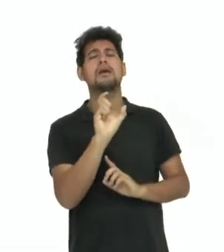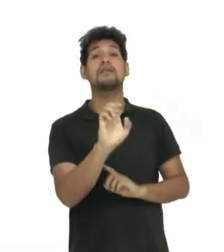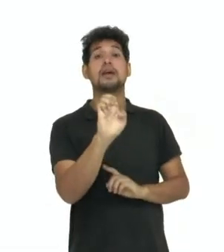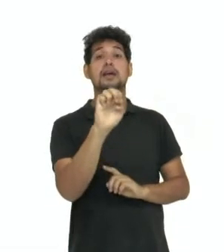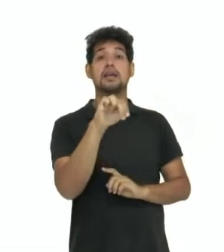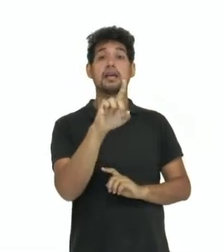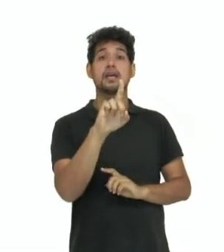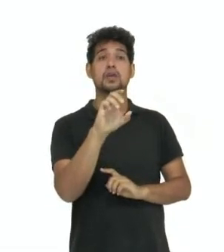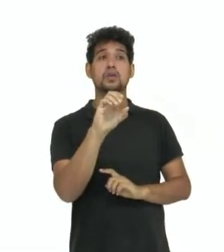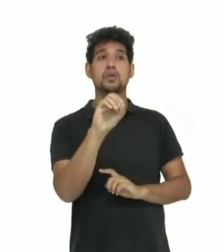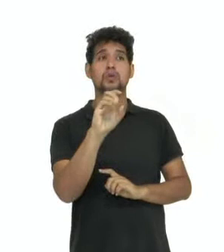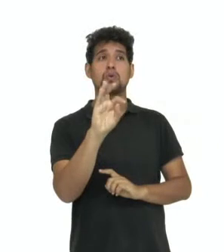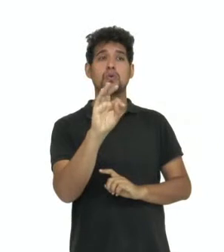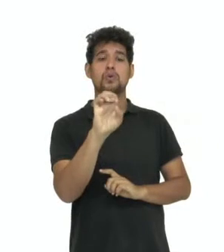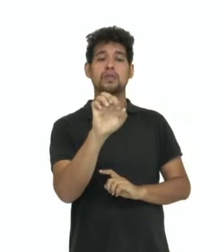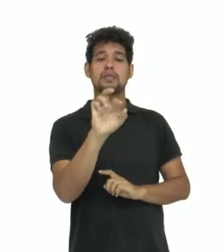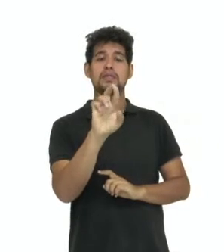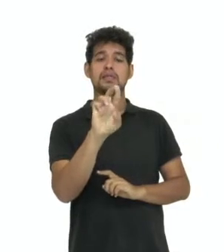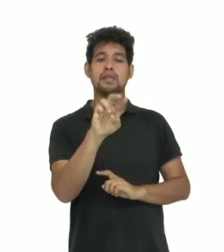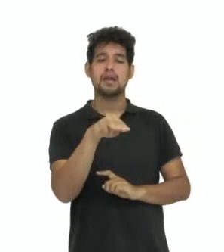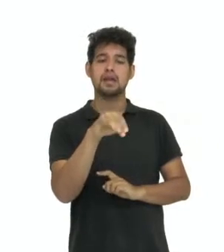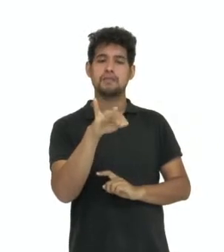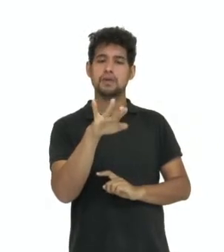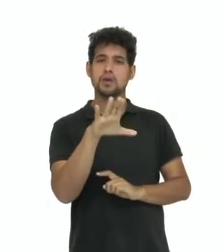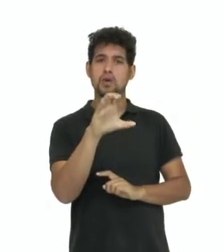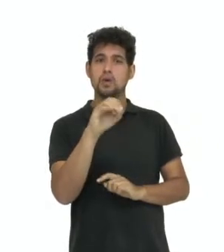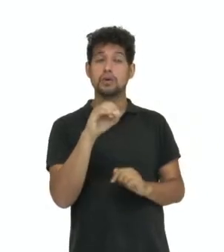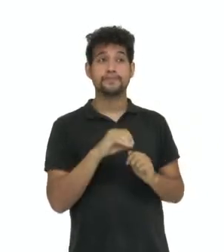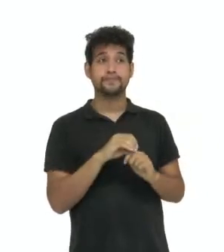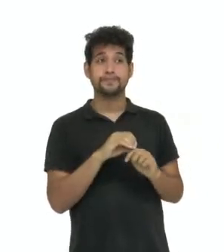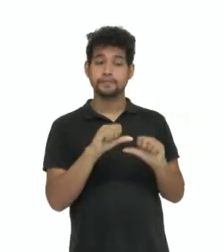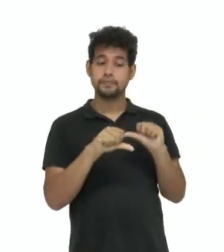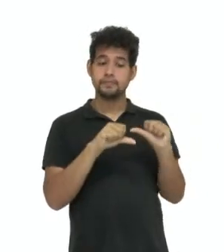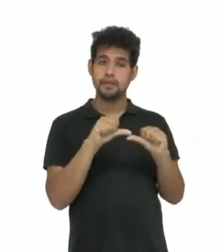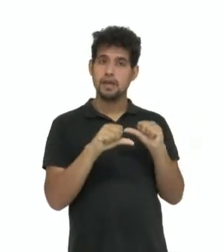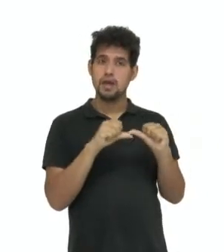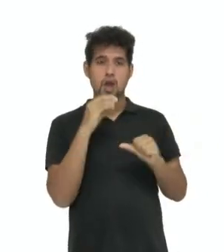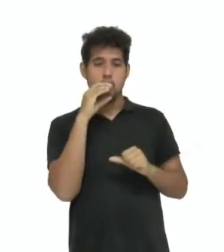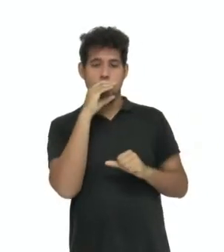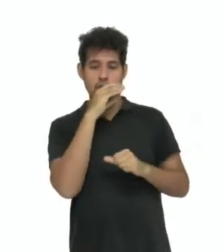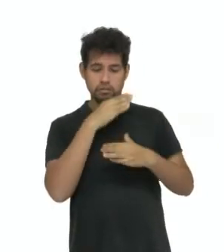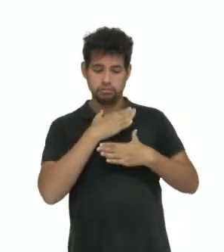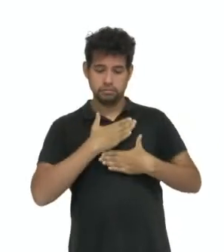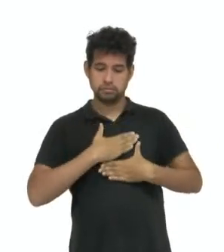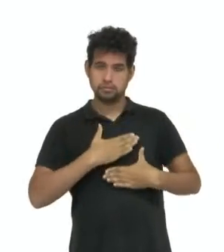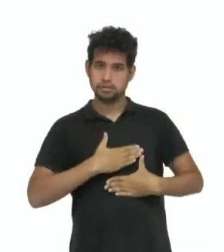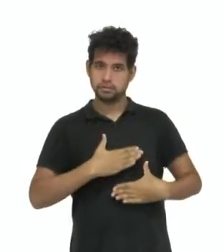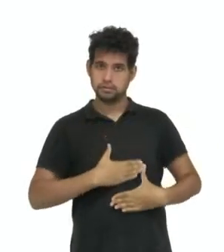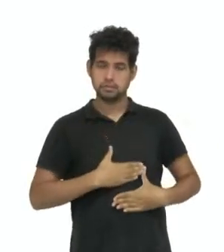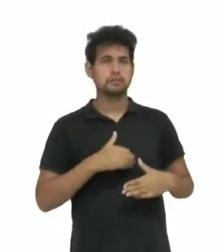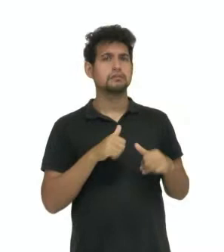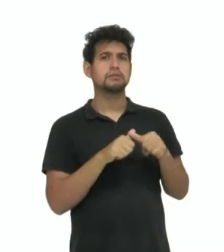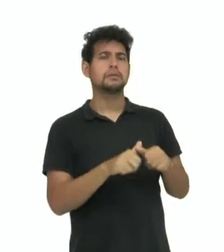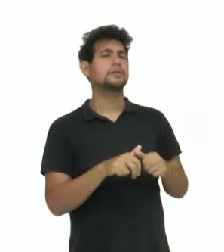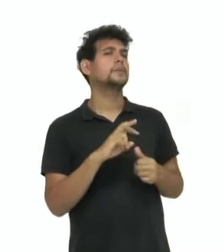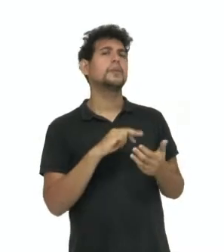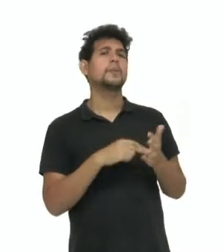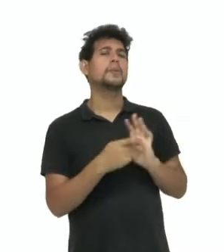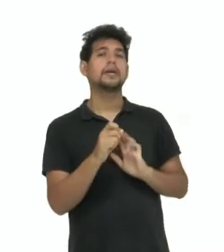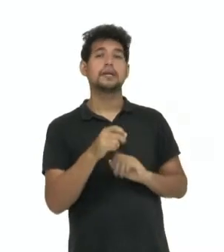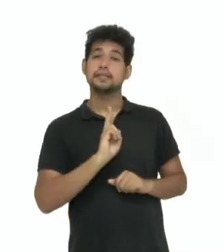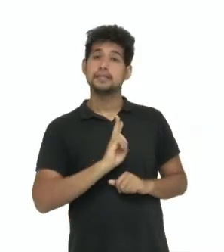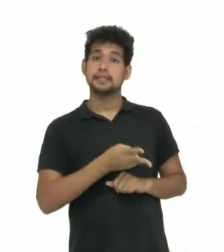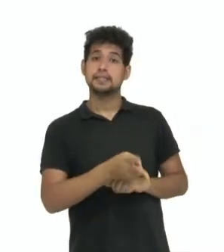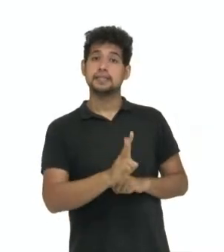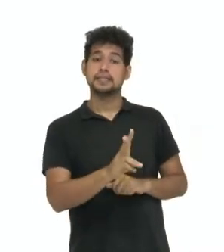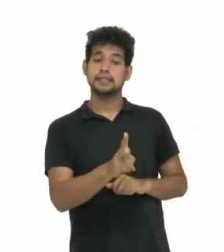a capacidade de regular a temperatura do corpo, mantendo, né? Sempre